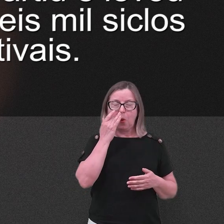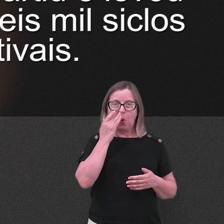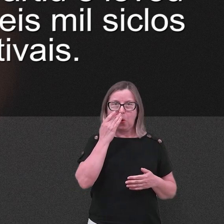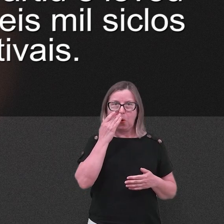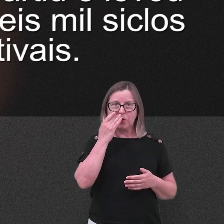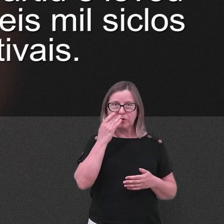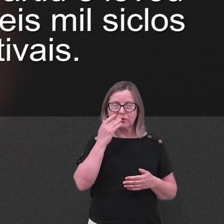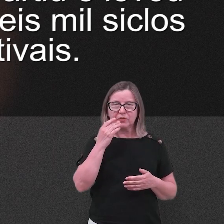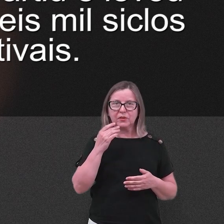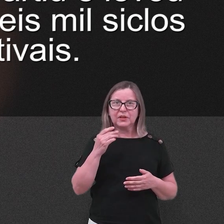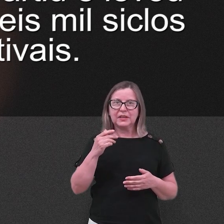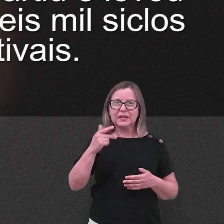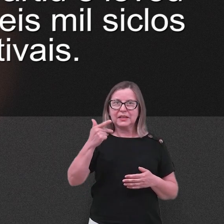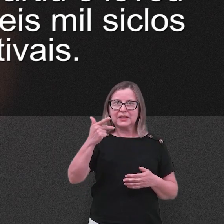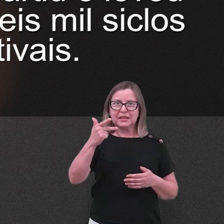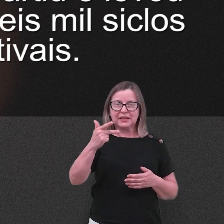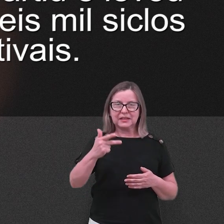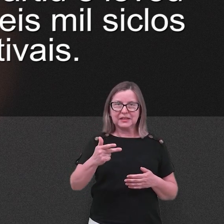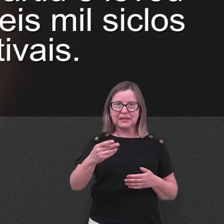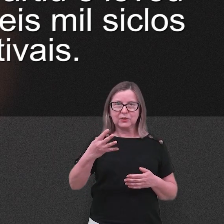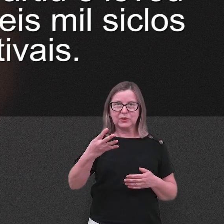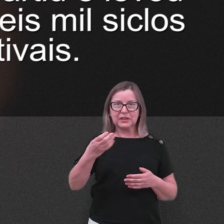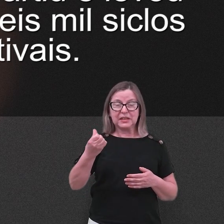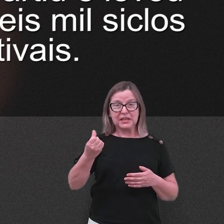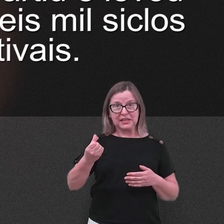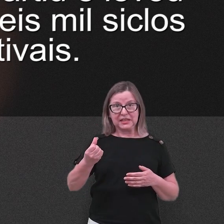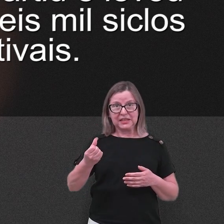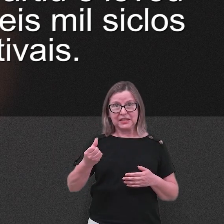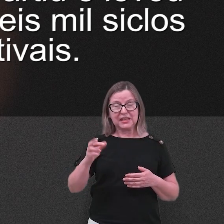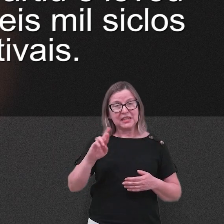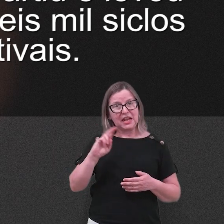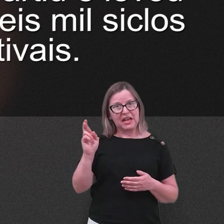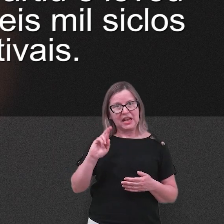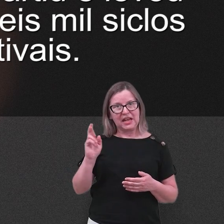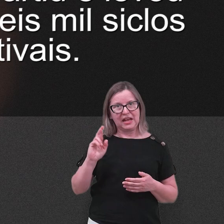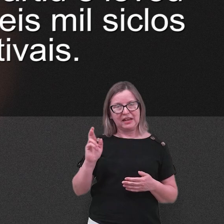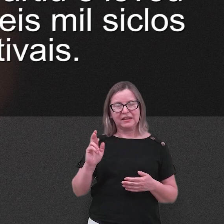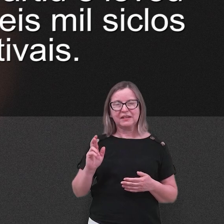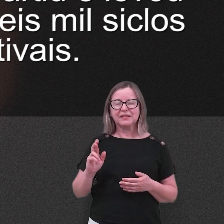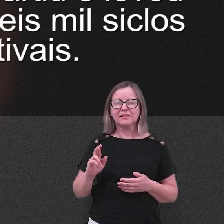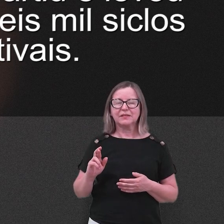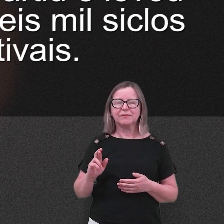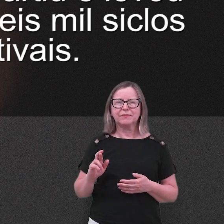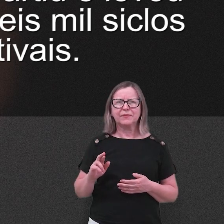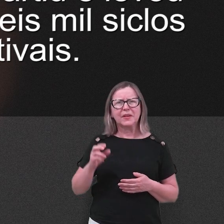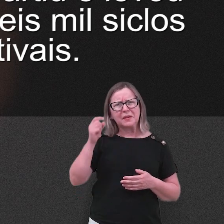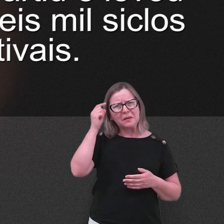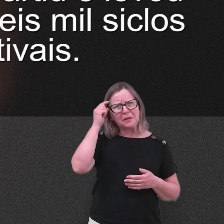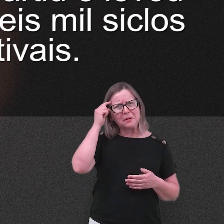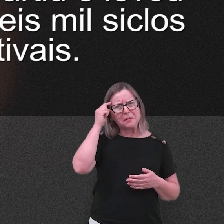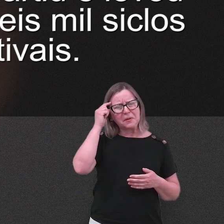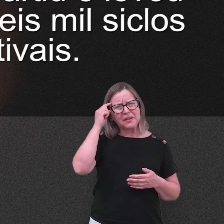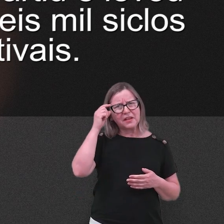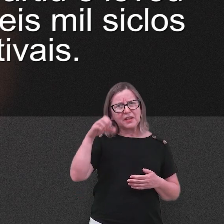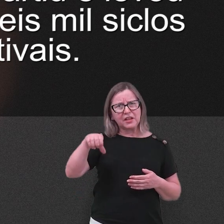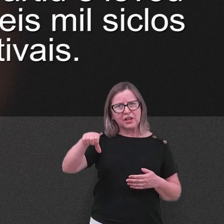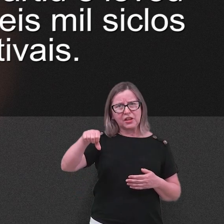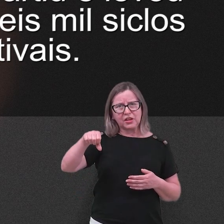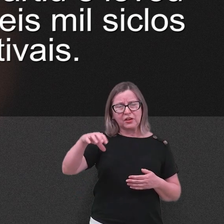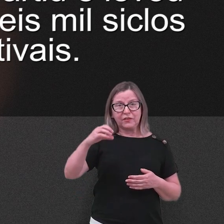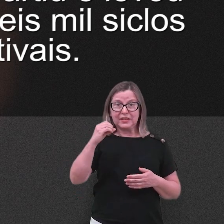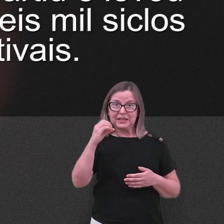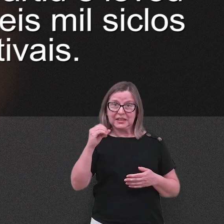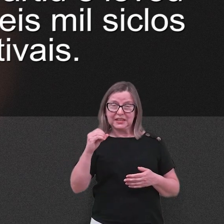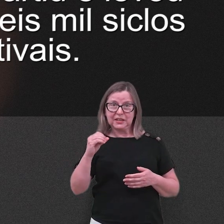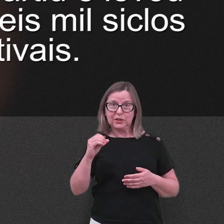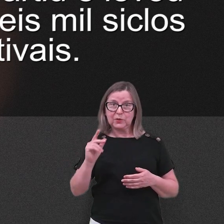Depois você pega ele e você transforma ele para 750. Mas pensa numa coisa, 900 quilos de ouro.